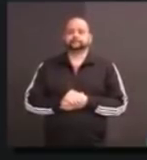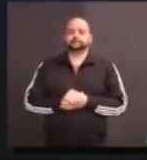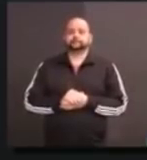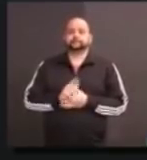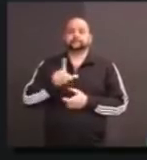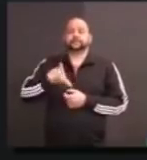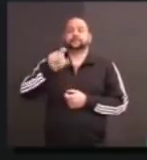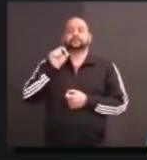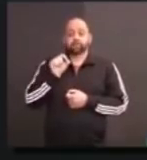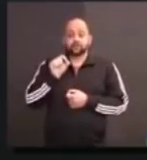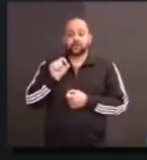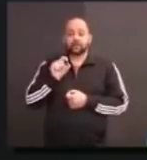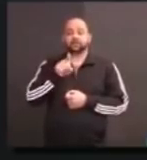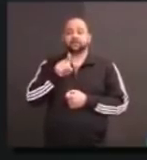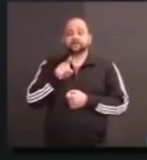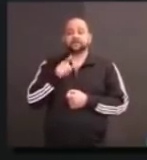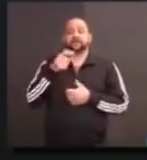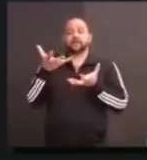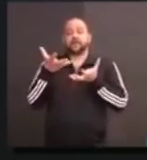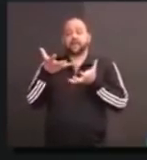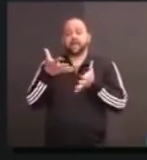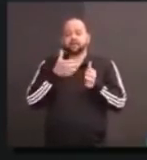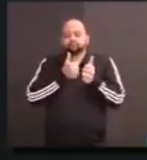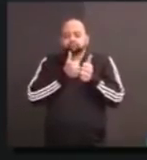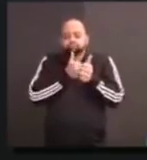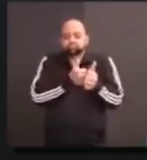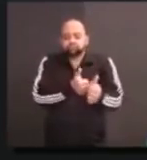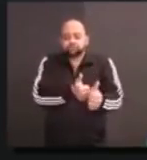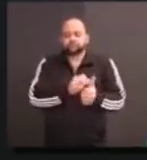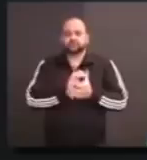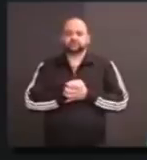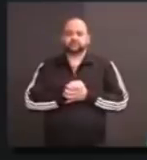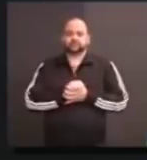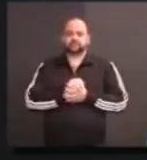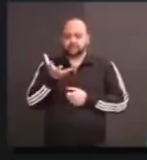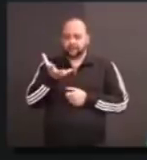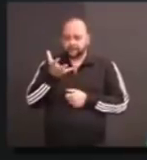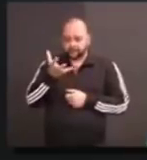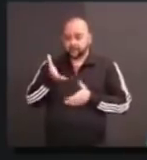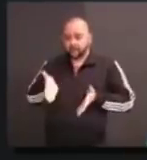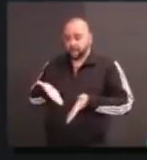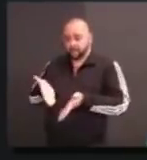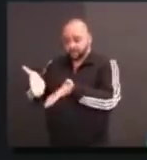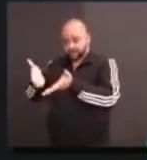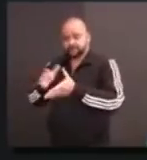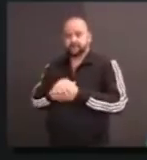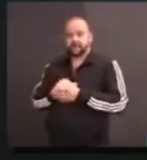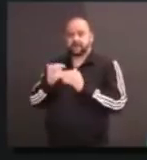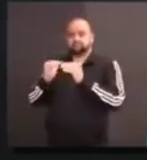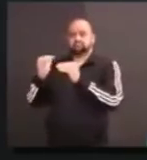Escolham a quem vocês desejam seguir. Vocês querem incentivar o elitismo?